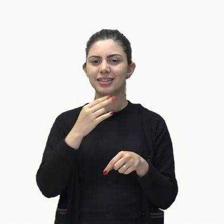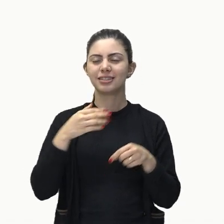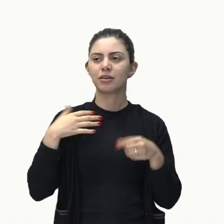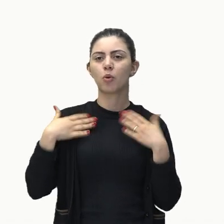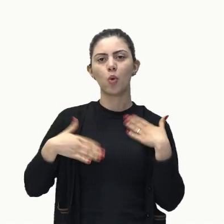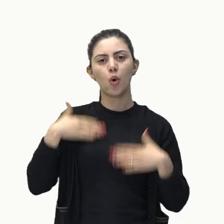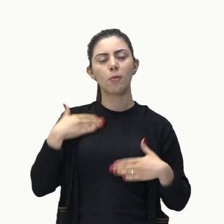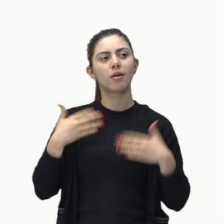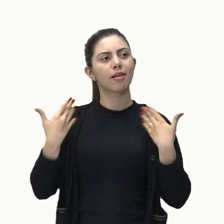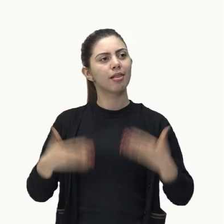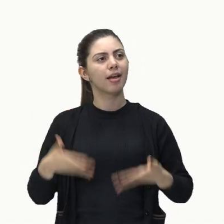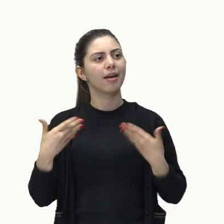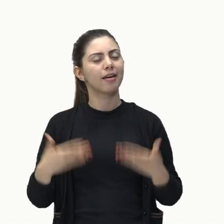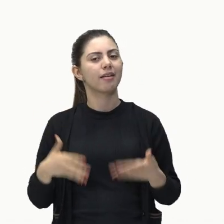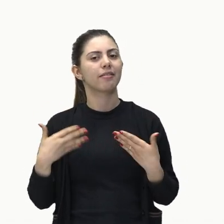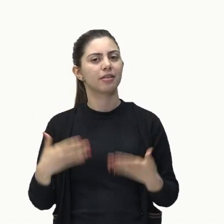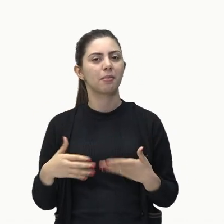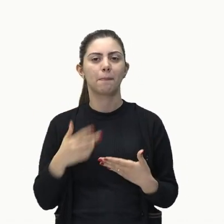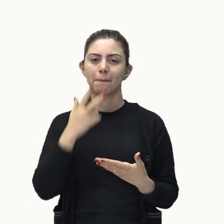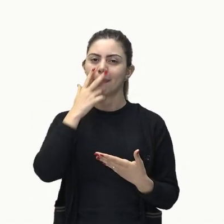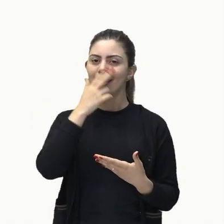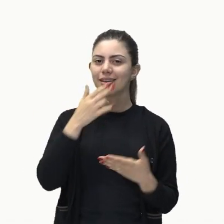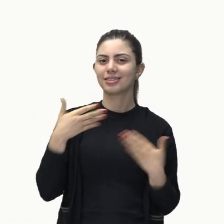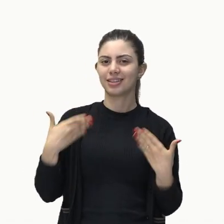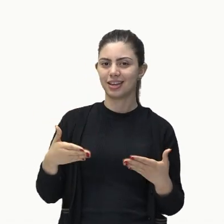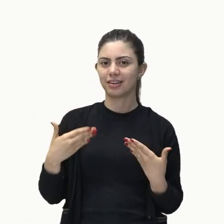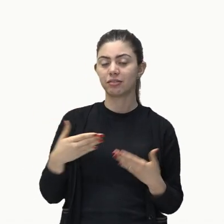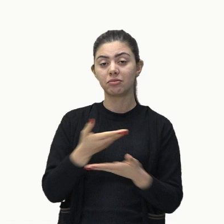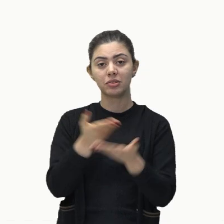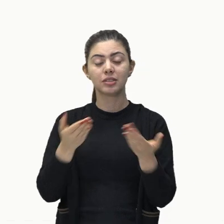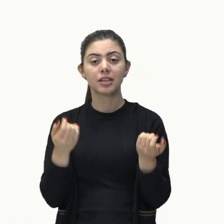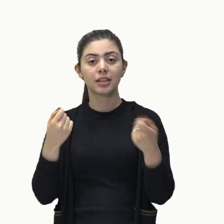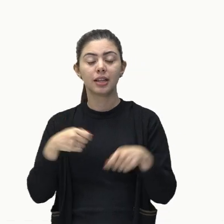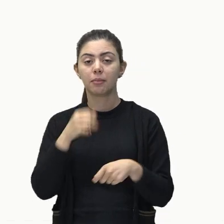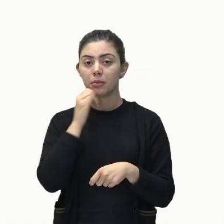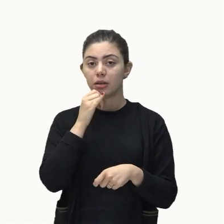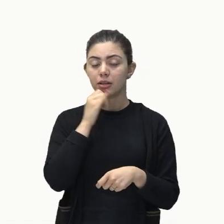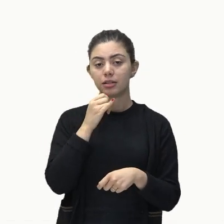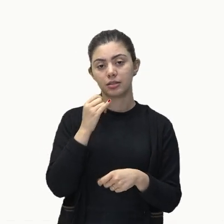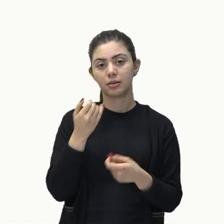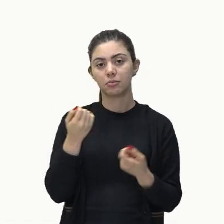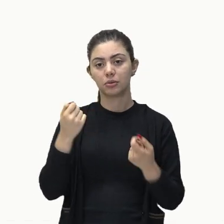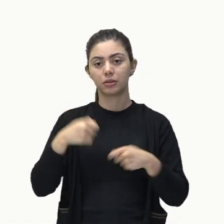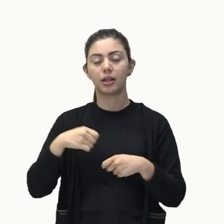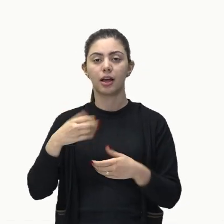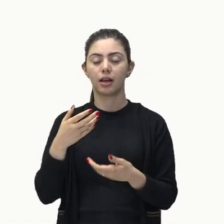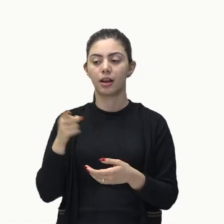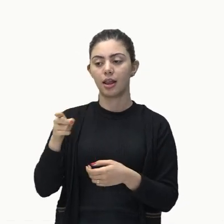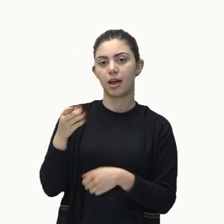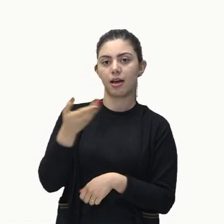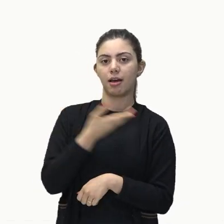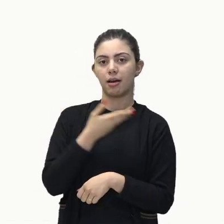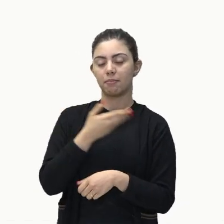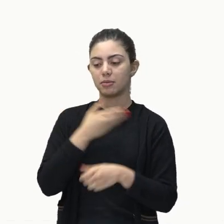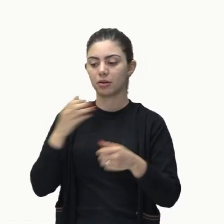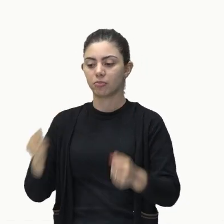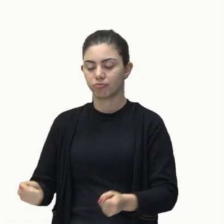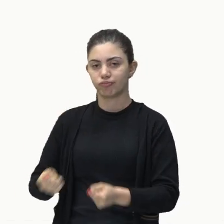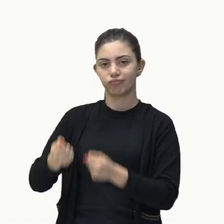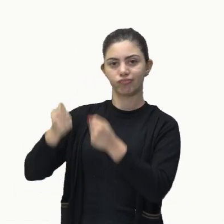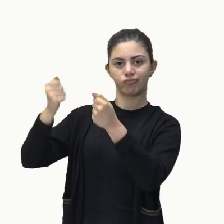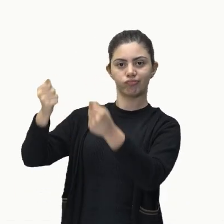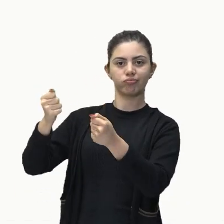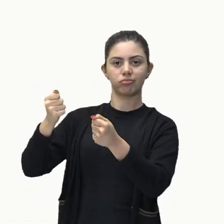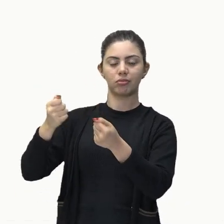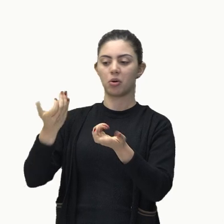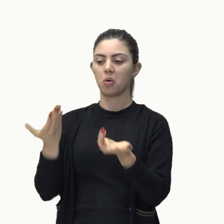A gente diz que a pessoa tem um peso aparente. Você tem a capacidade de levantar o corpo do seu colega, por exemplo, na água, levantar